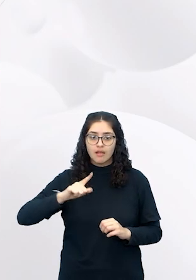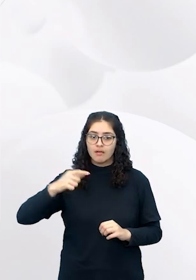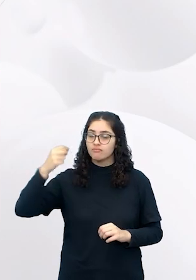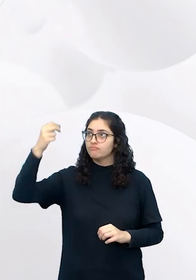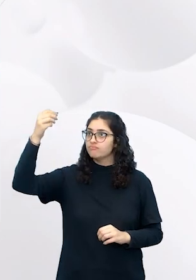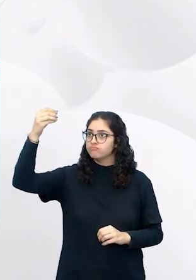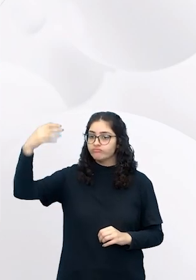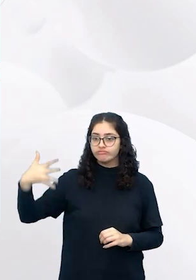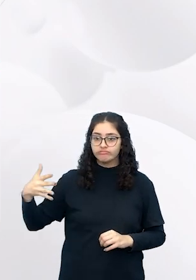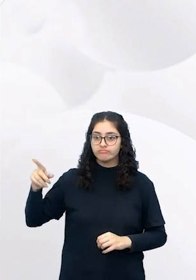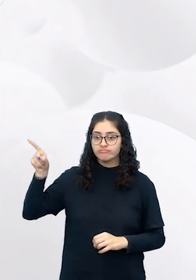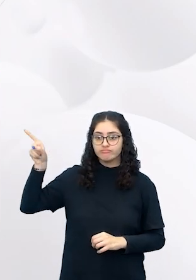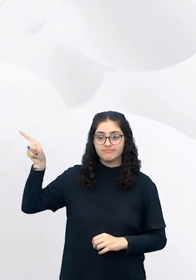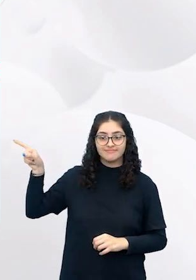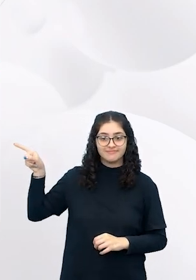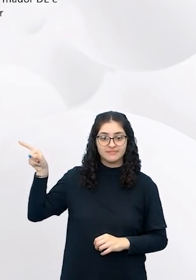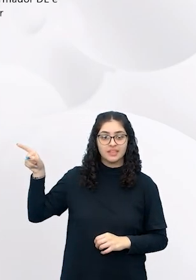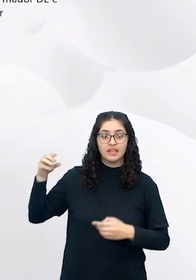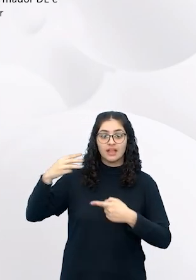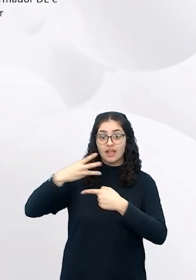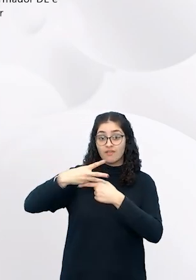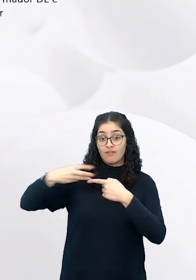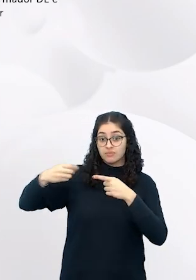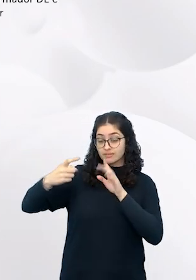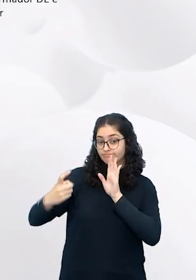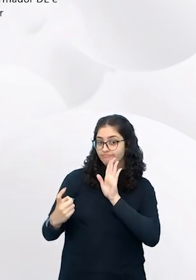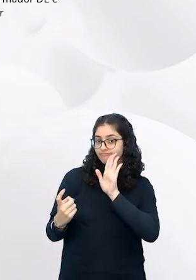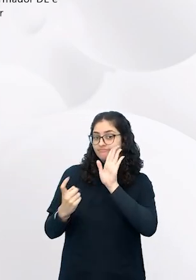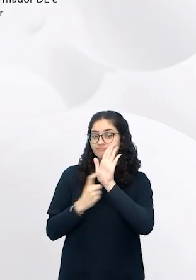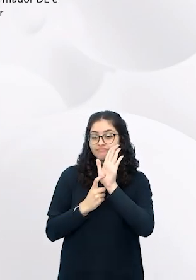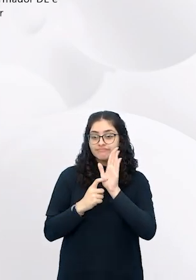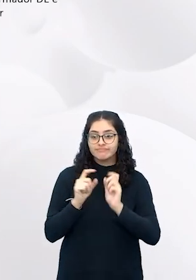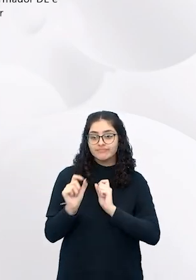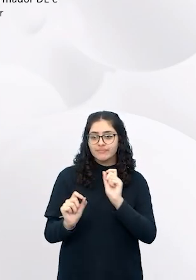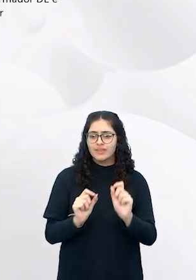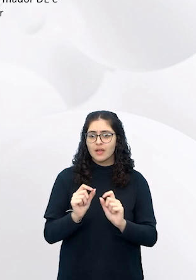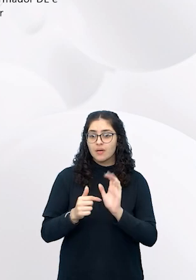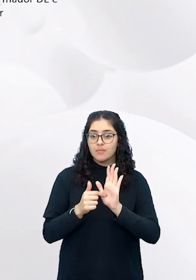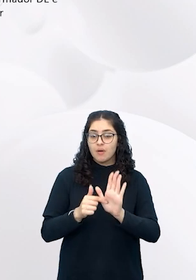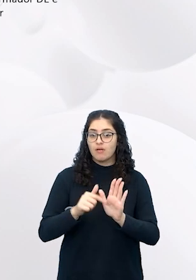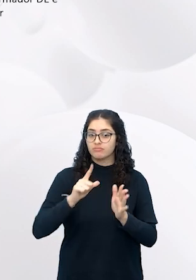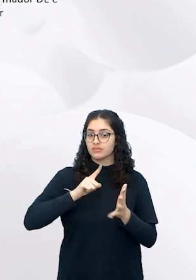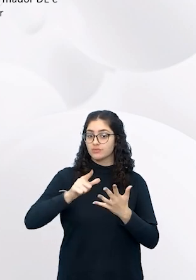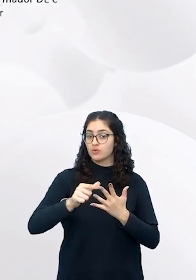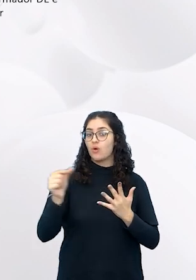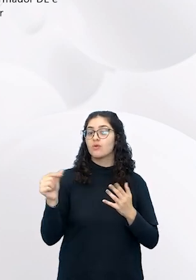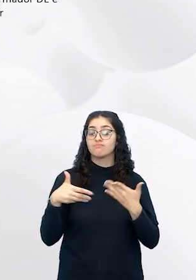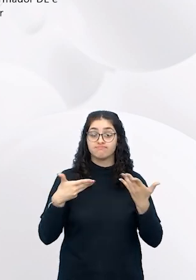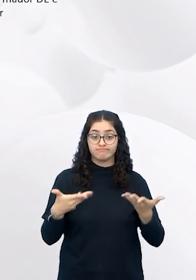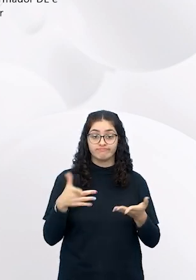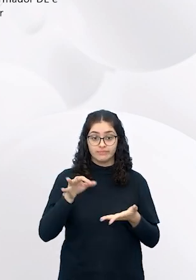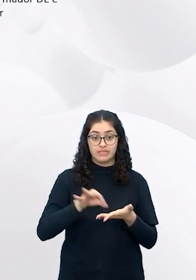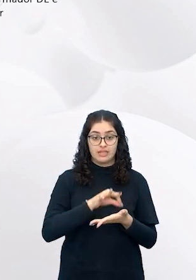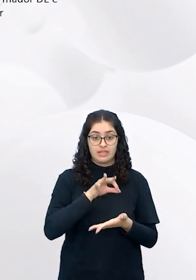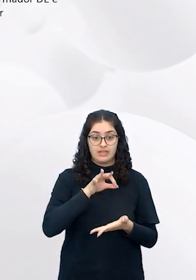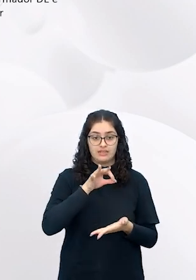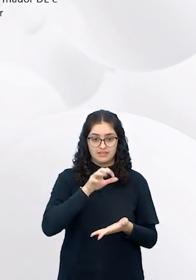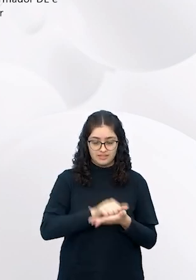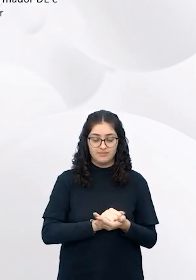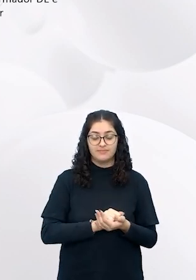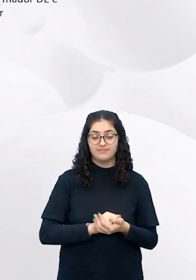menu EFAP, né, clicando, vai abrir as seguintes opções de inscrição.